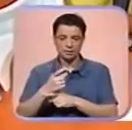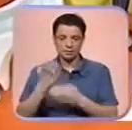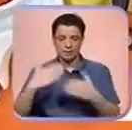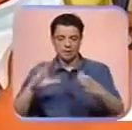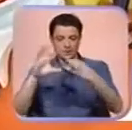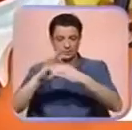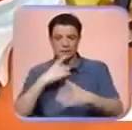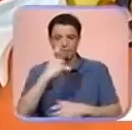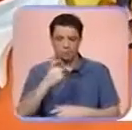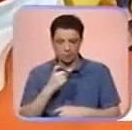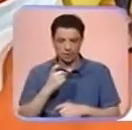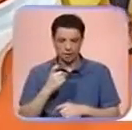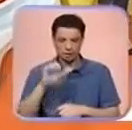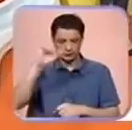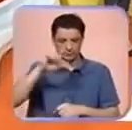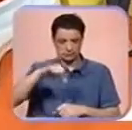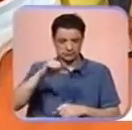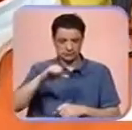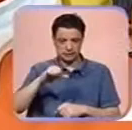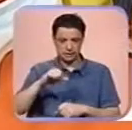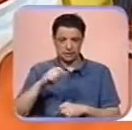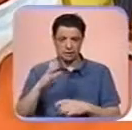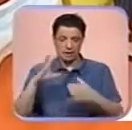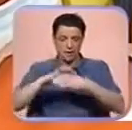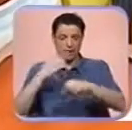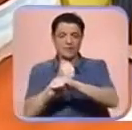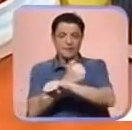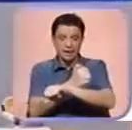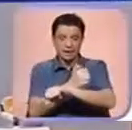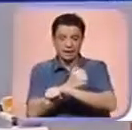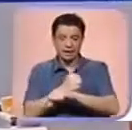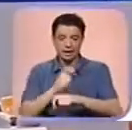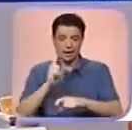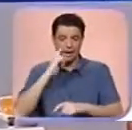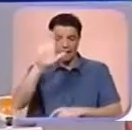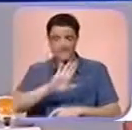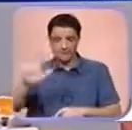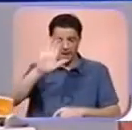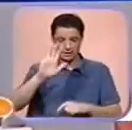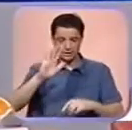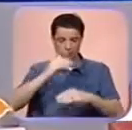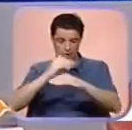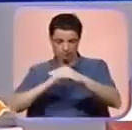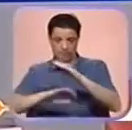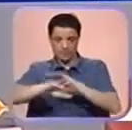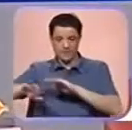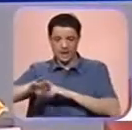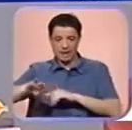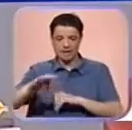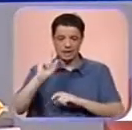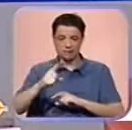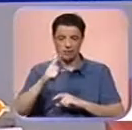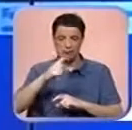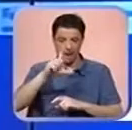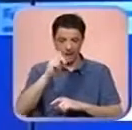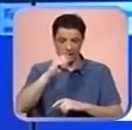com esta questão? Esta ainda é relacionada com a retinopatia diabética. Portanto, nós aqui, na imagem de baixo da direita, podemos ver marcas... É um caso grave? Marcas de